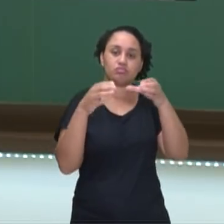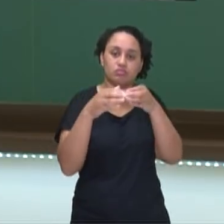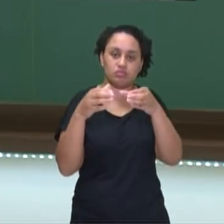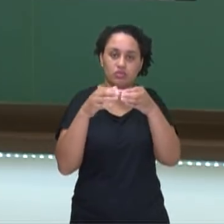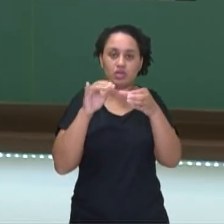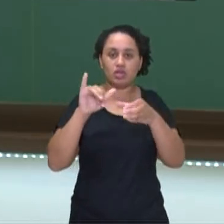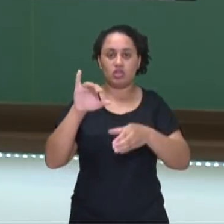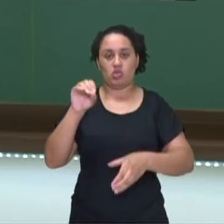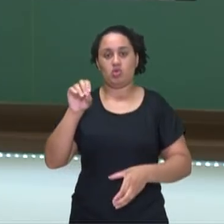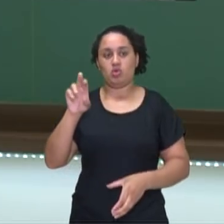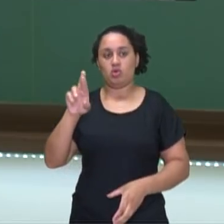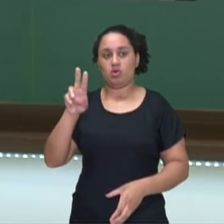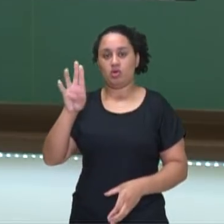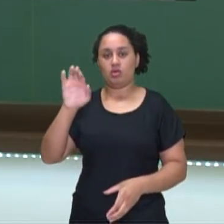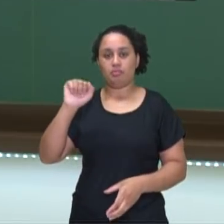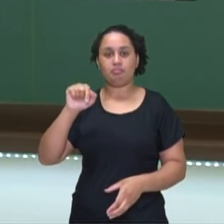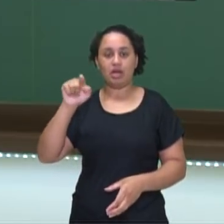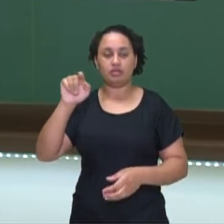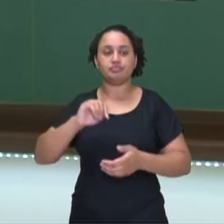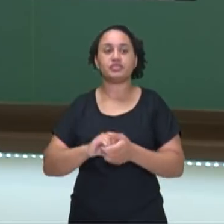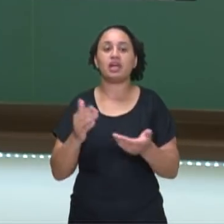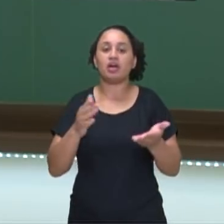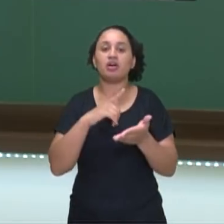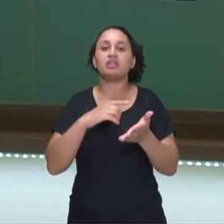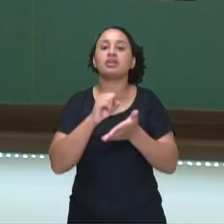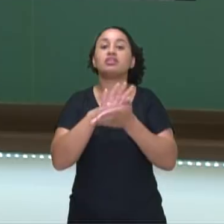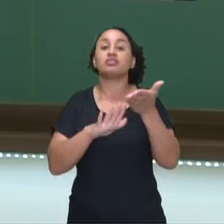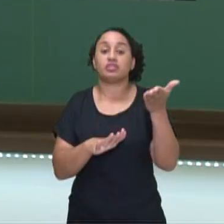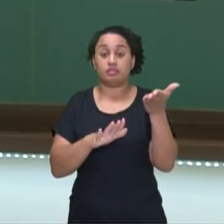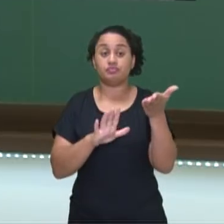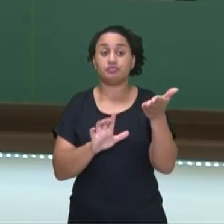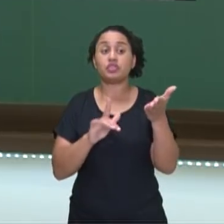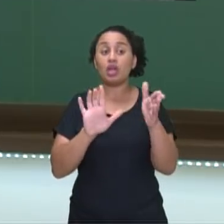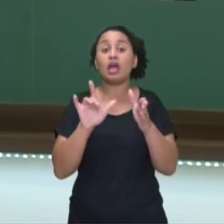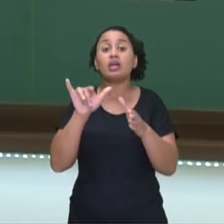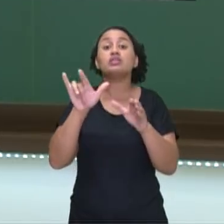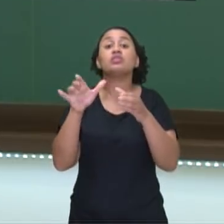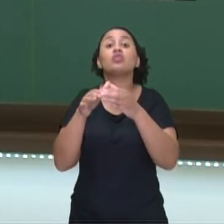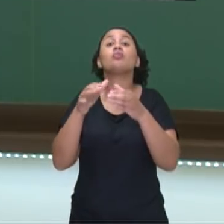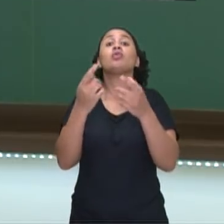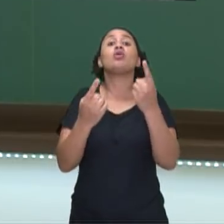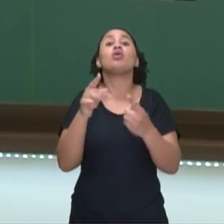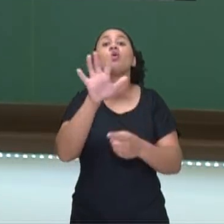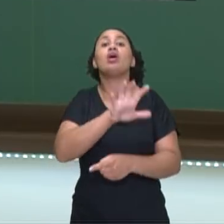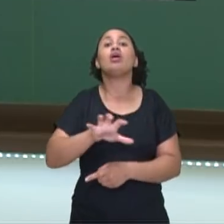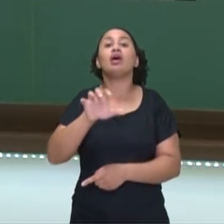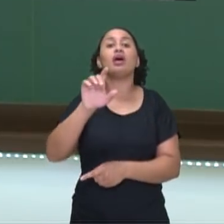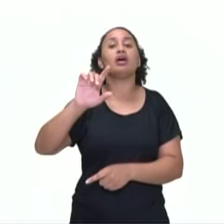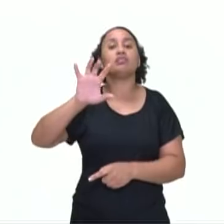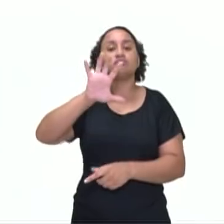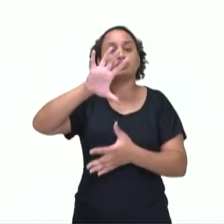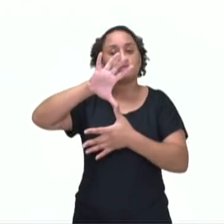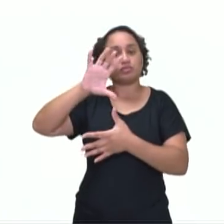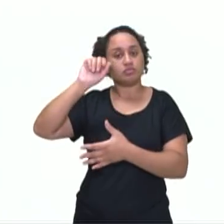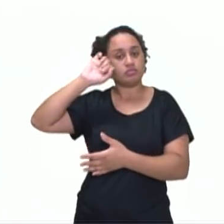civilização iorubá. Atividade para você: os iorubás ocupavam qual região do continente africano?